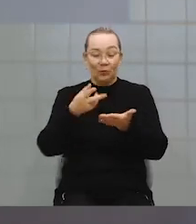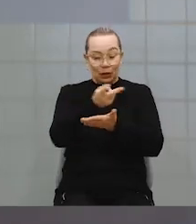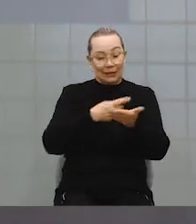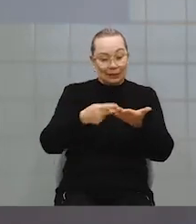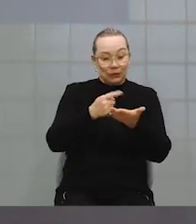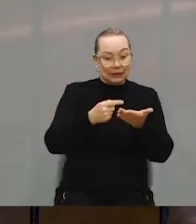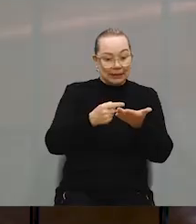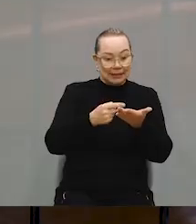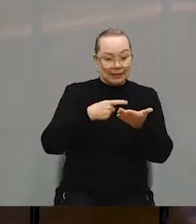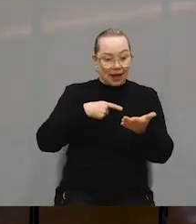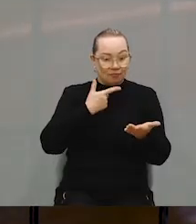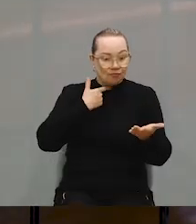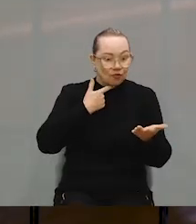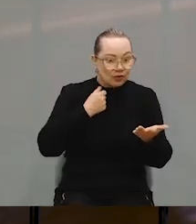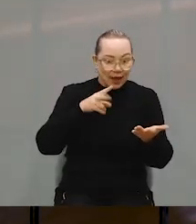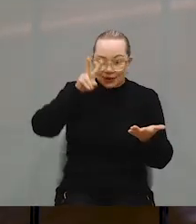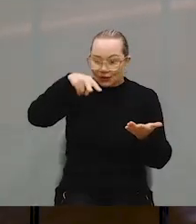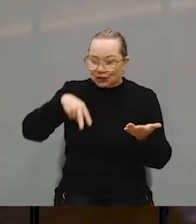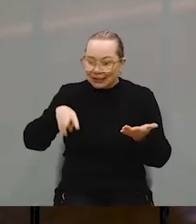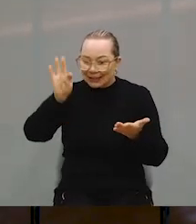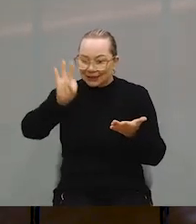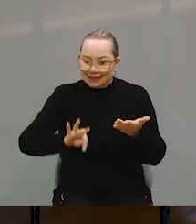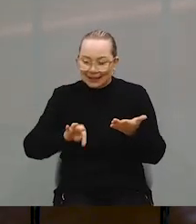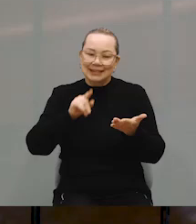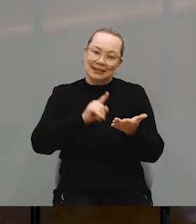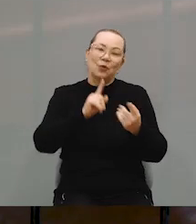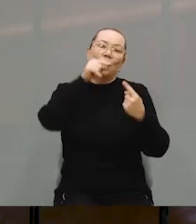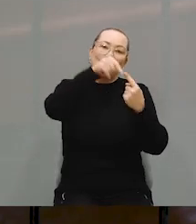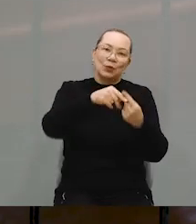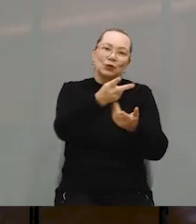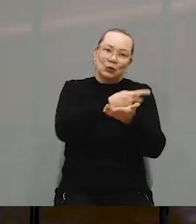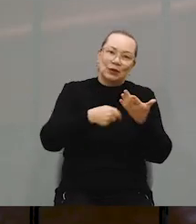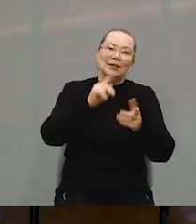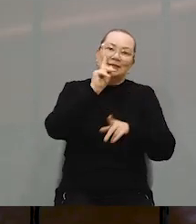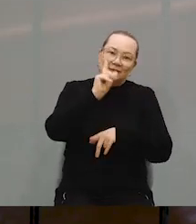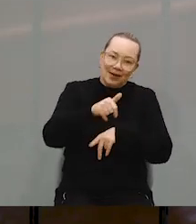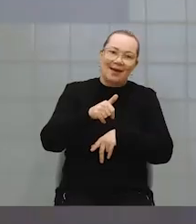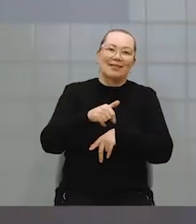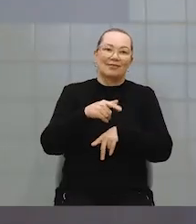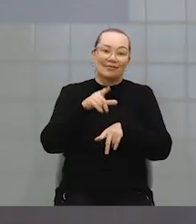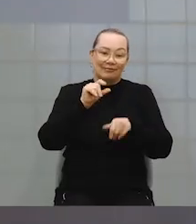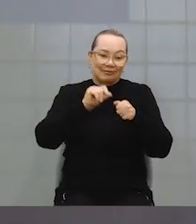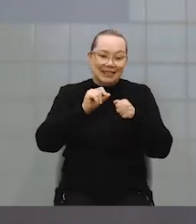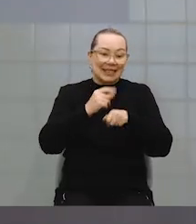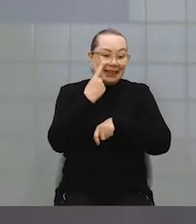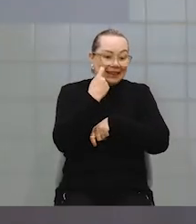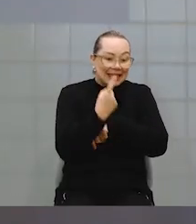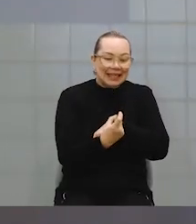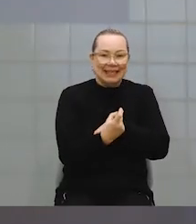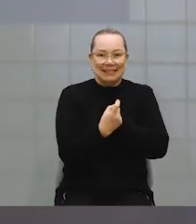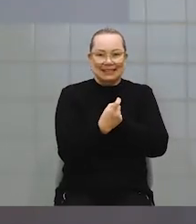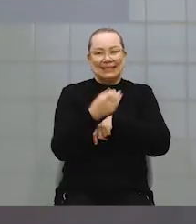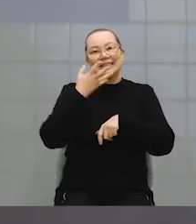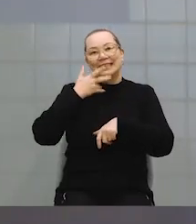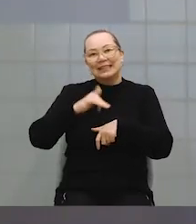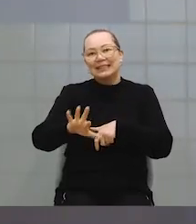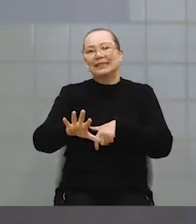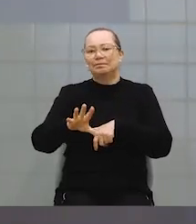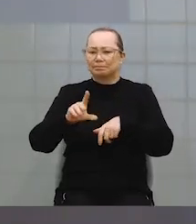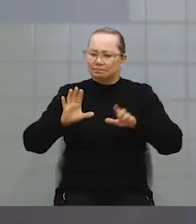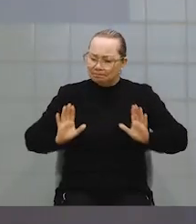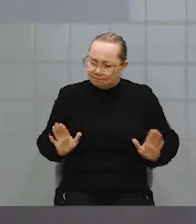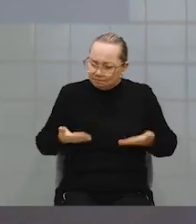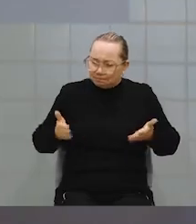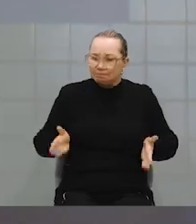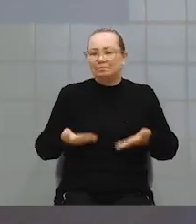para o texto, que essa é a função da ilustração, né? E a criança, ela se sente incentivada